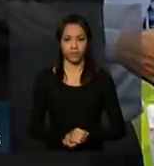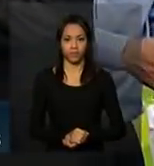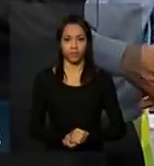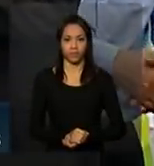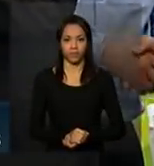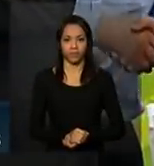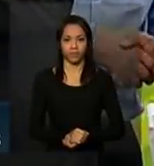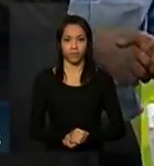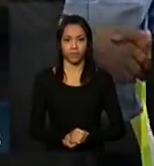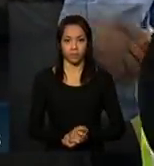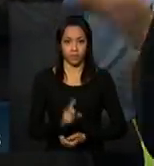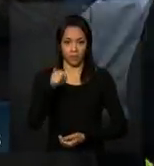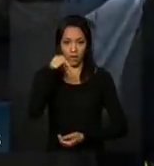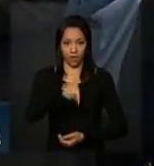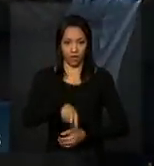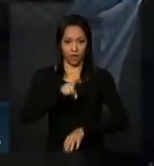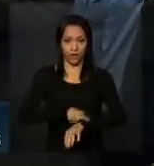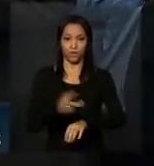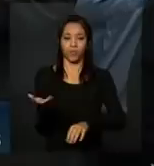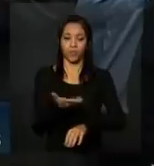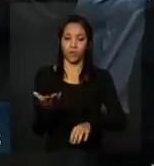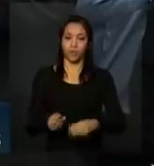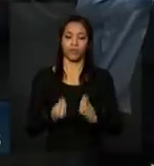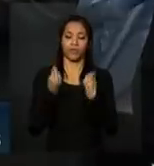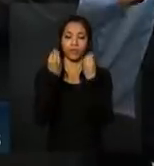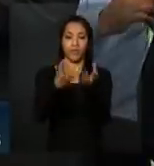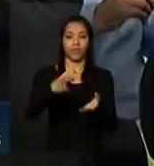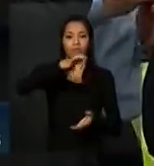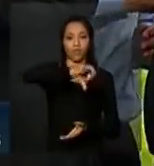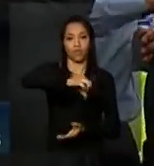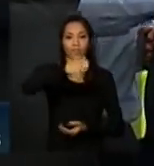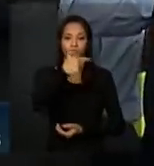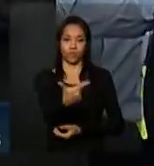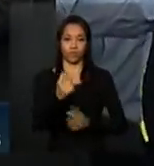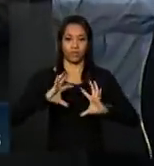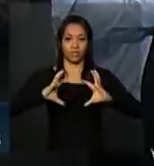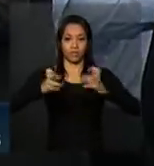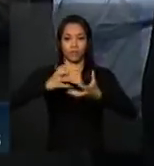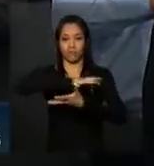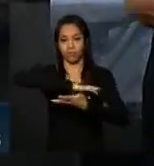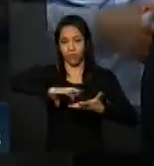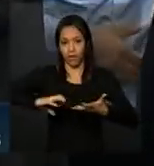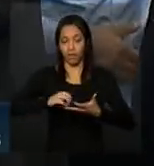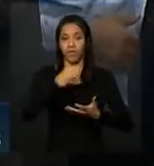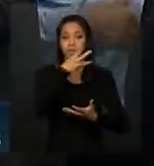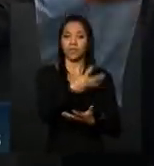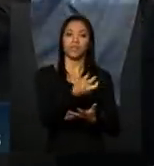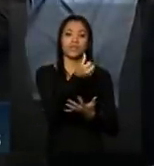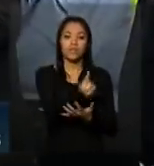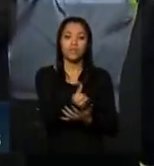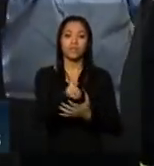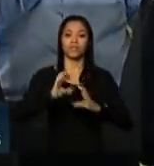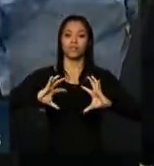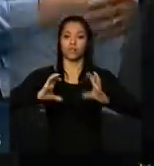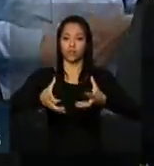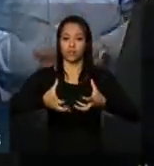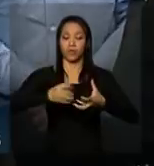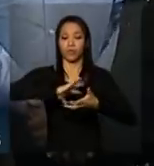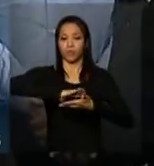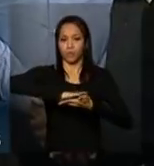deais neste momento são doados 92 equipamentos 36 moto niveladoras e